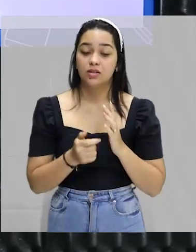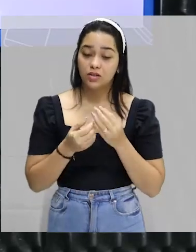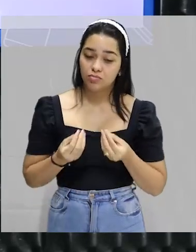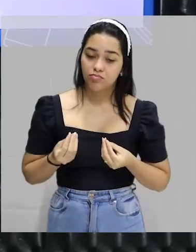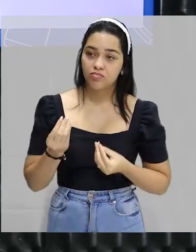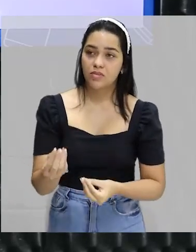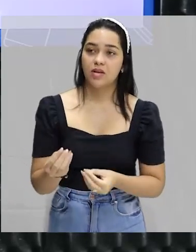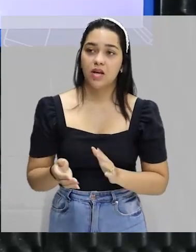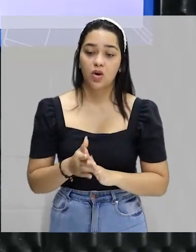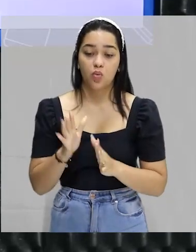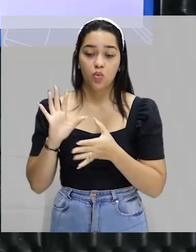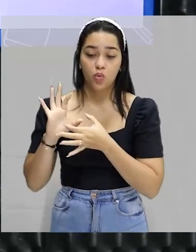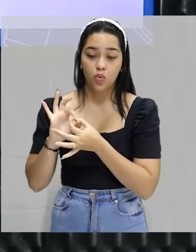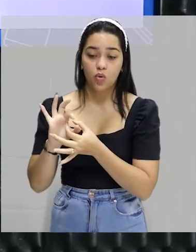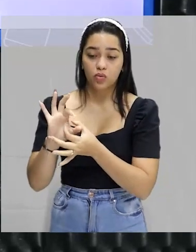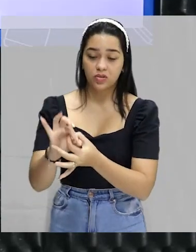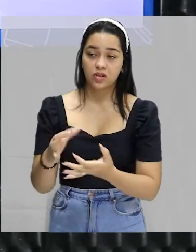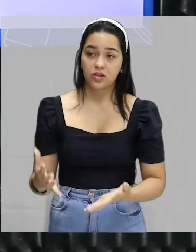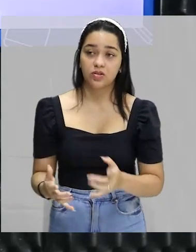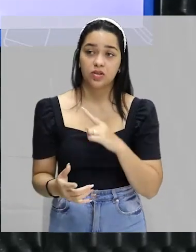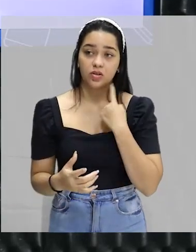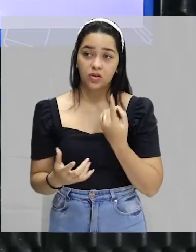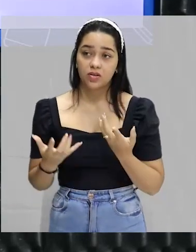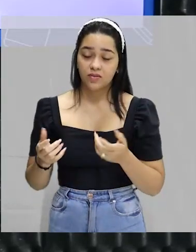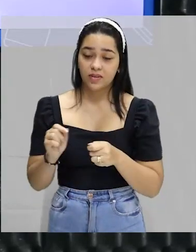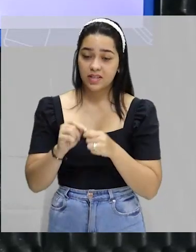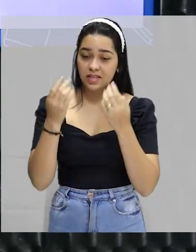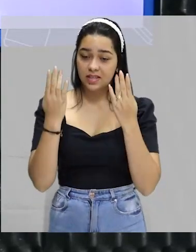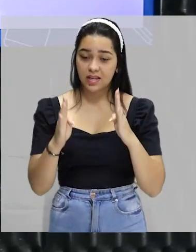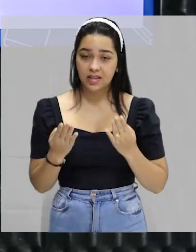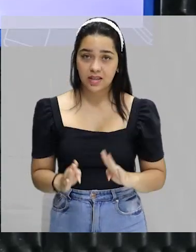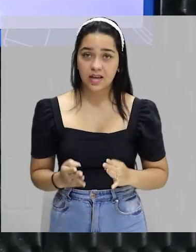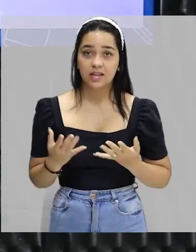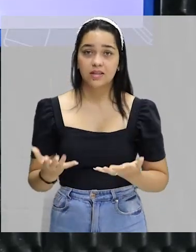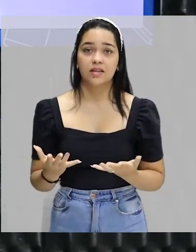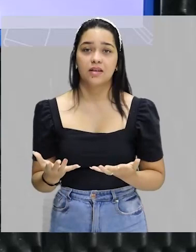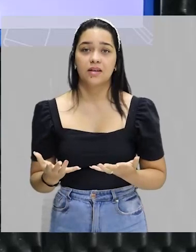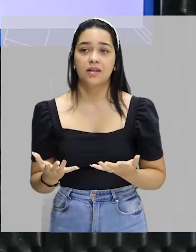proporcionar, tá? É um contexto que faz a gente fazer essa análise.